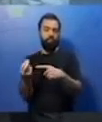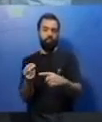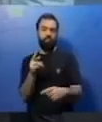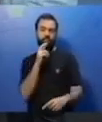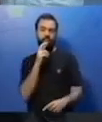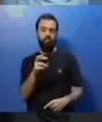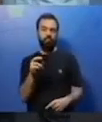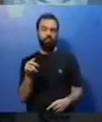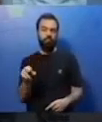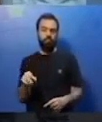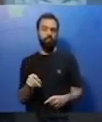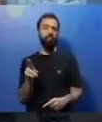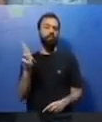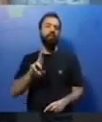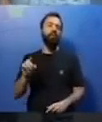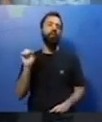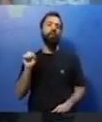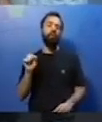216.